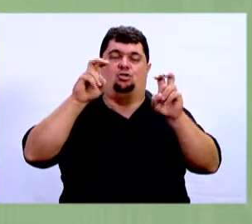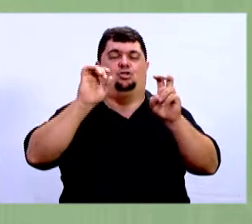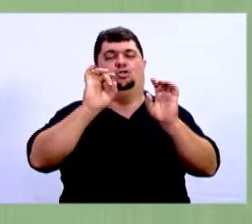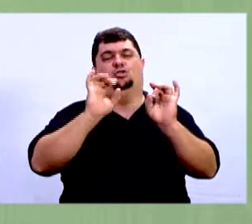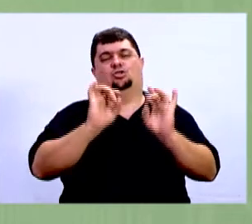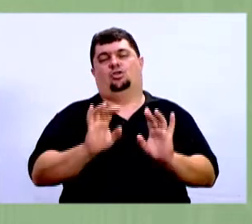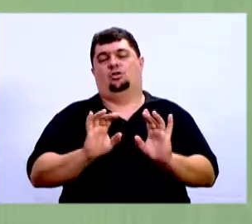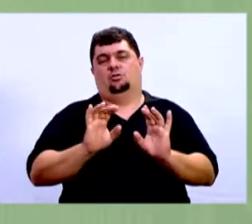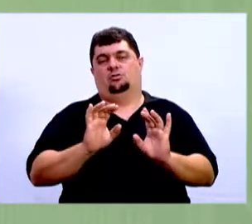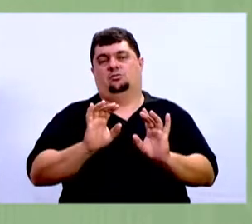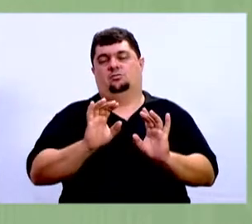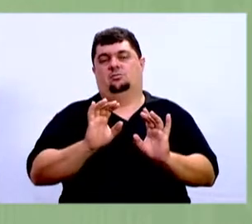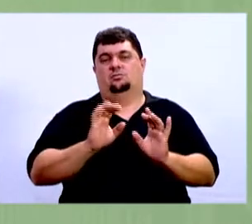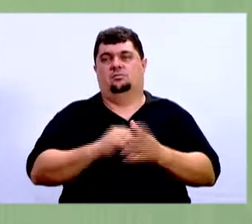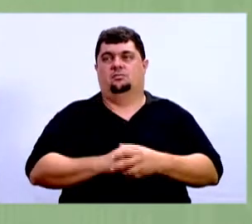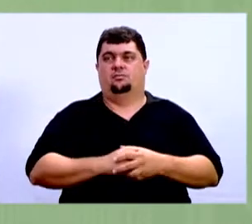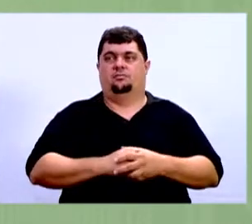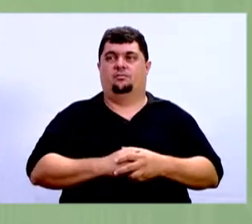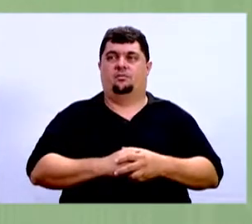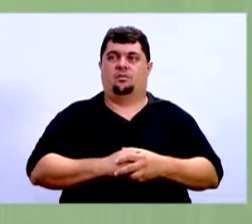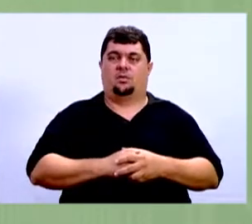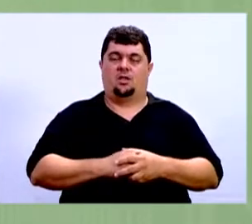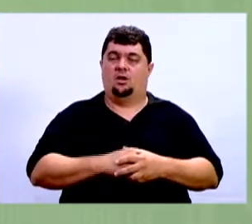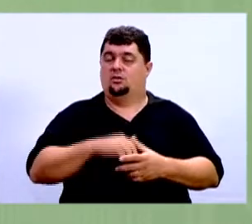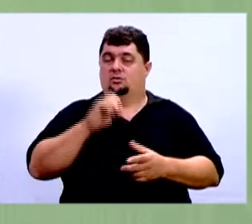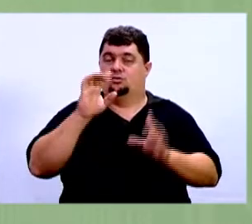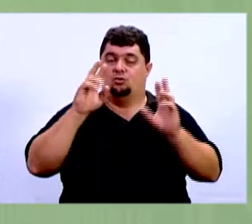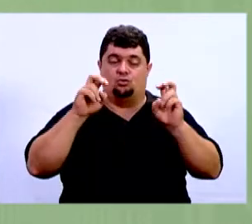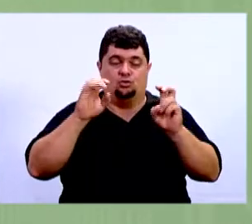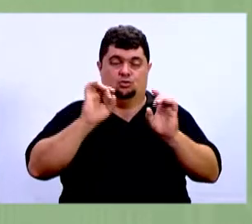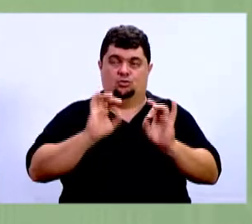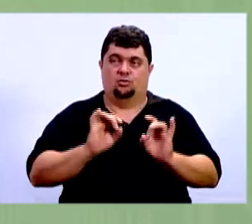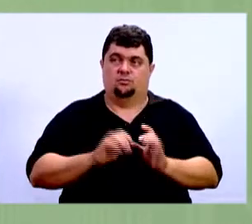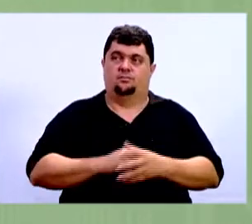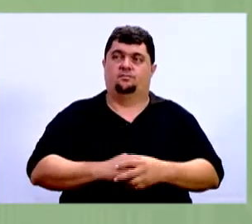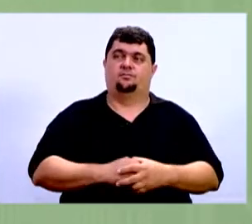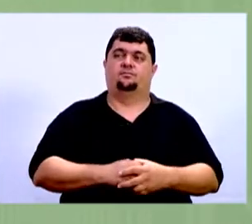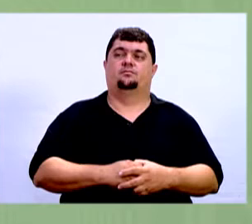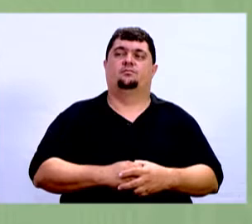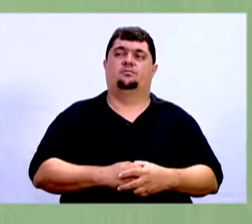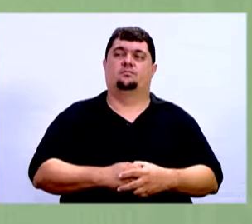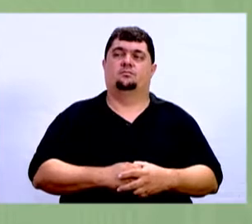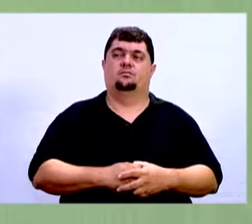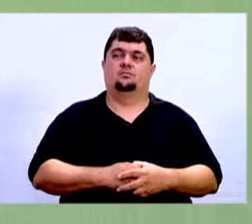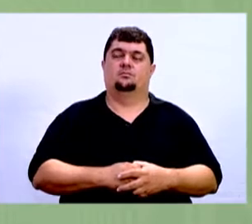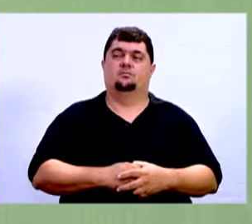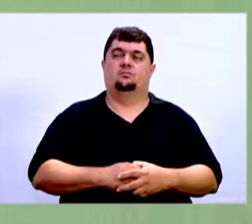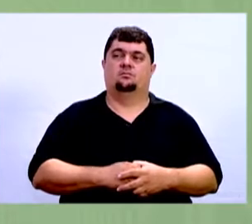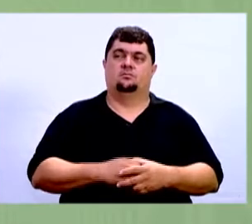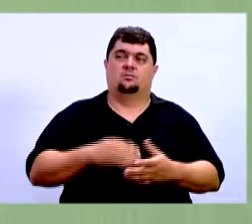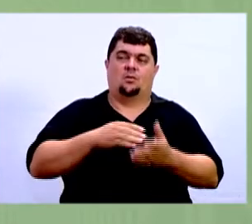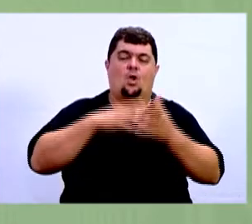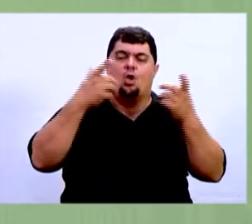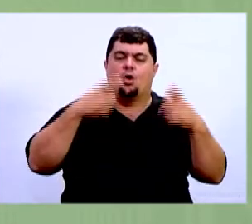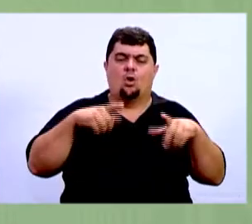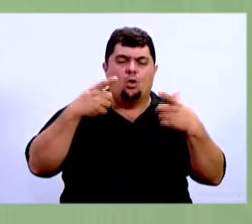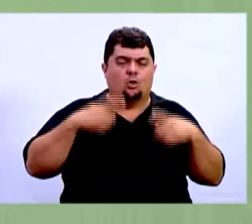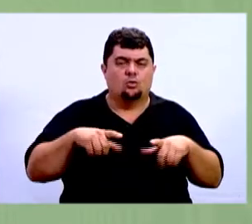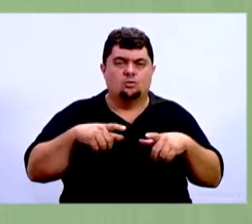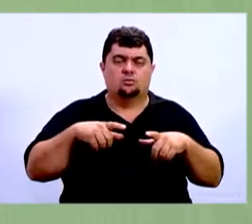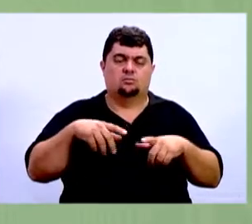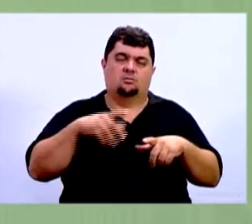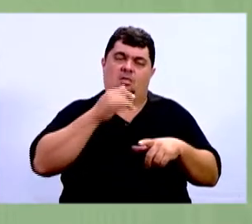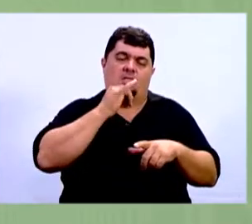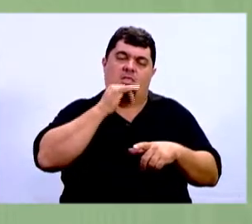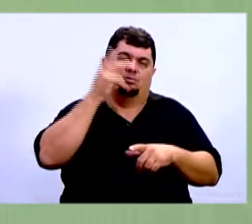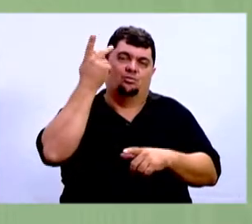do livro, tá bom? É o título do livro que vai em negrito. Ao final eu vou colocar o local, né? Local de